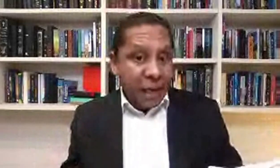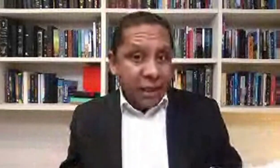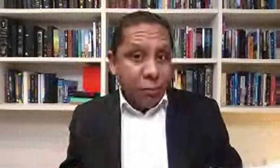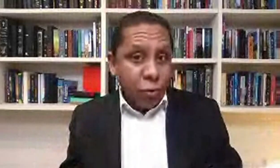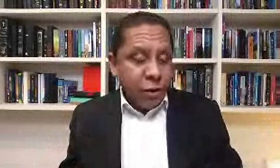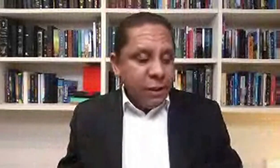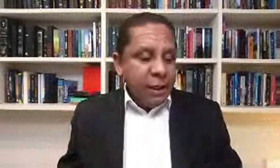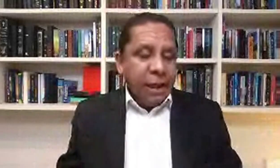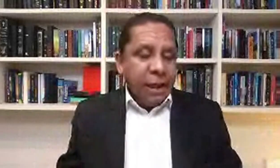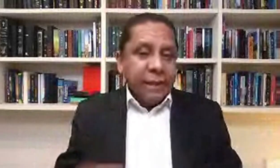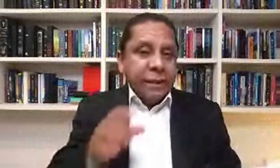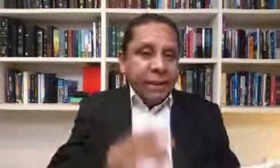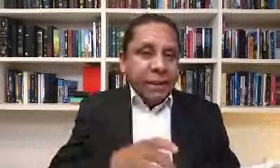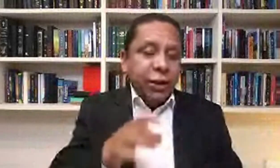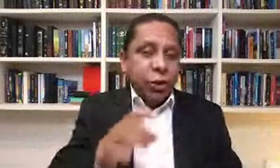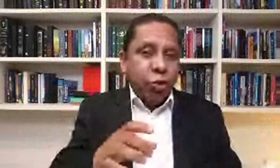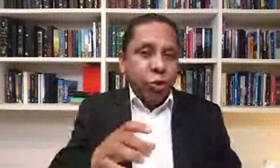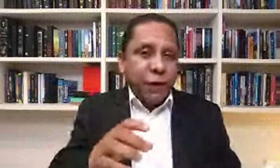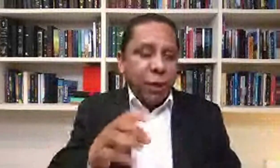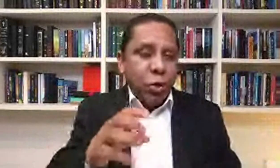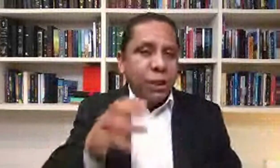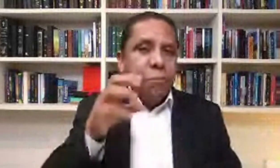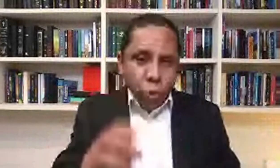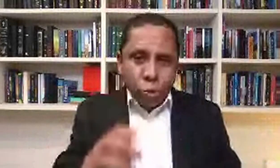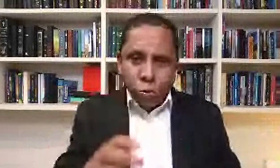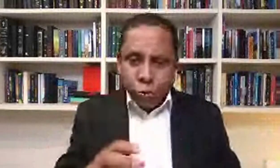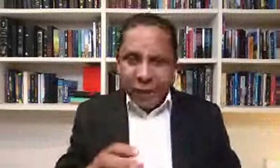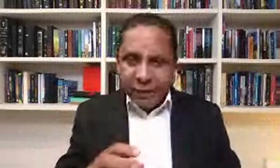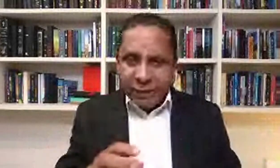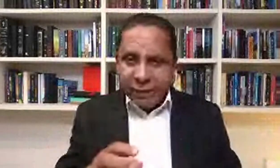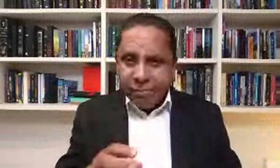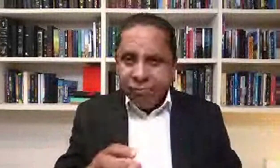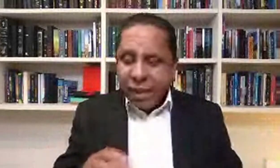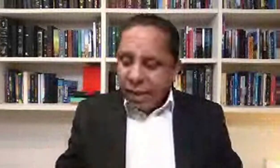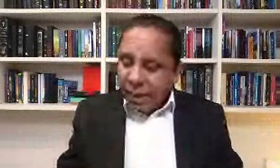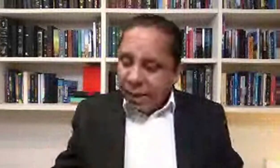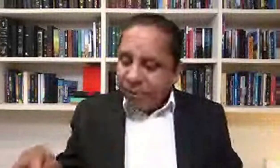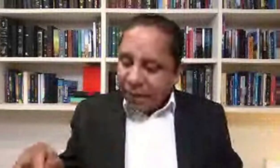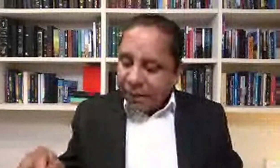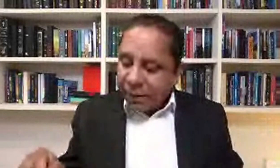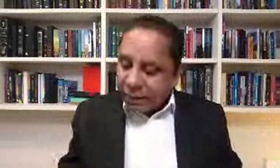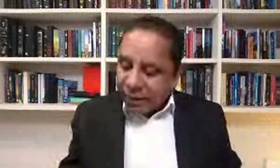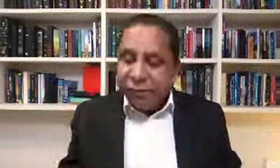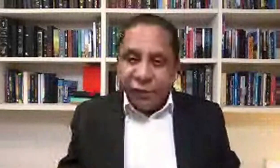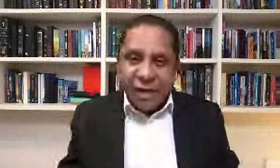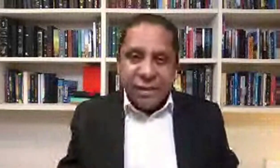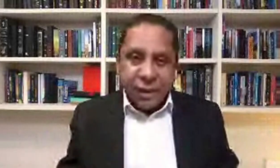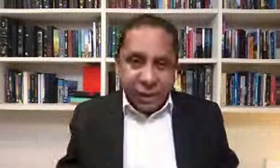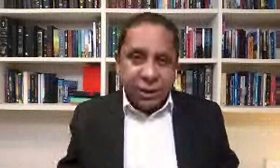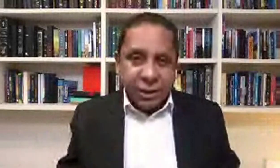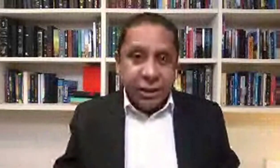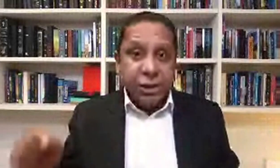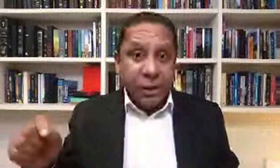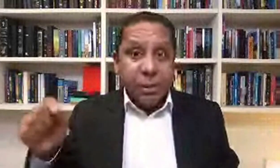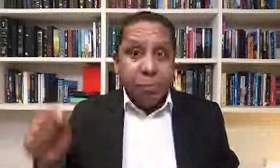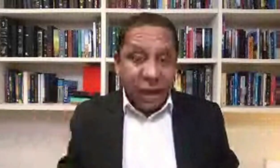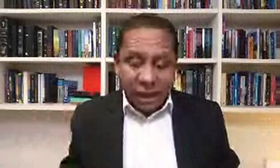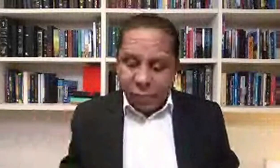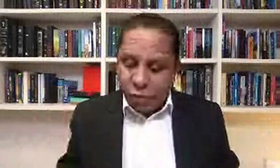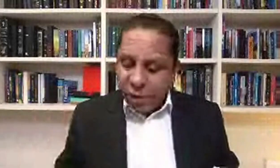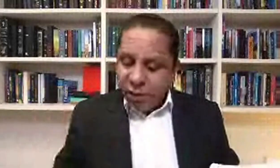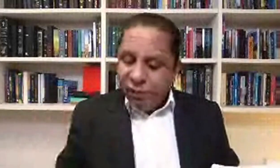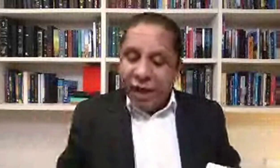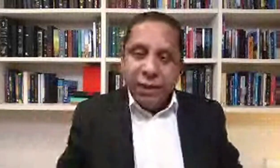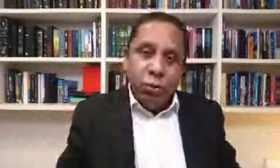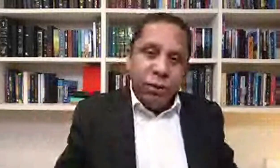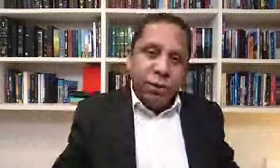ou em Pérgamo, nessa Jesus fala coisas muito contundentes. E essa terceira fase da igreja cristã, chamada